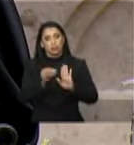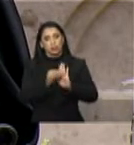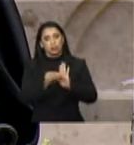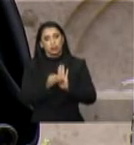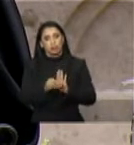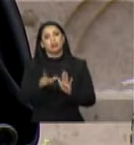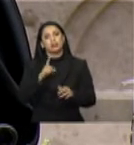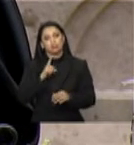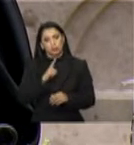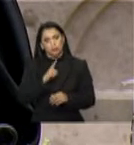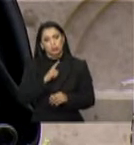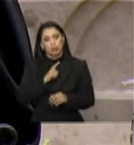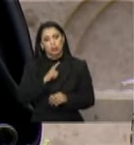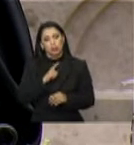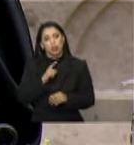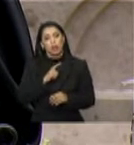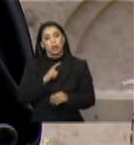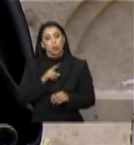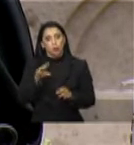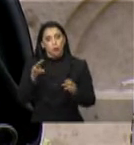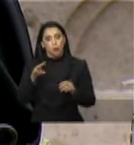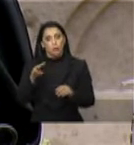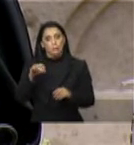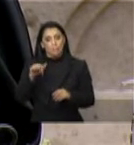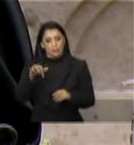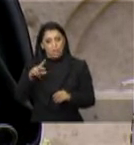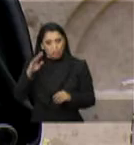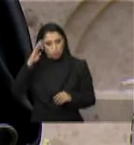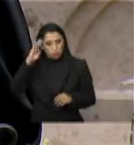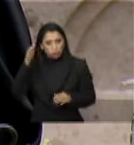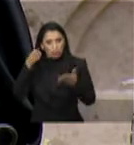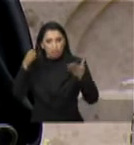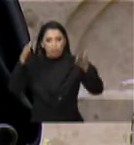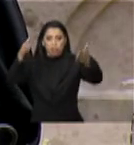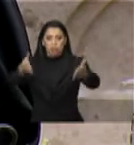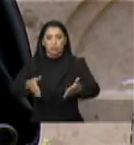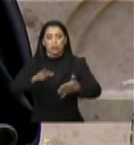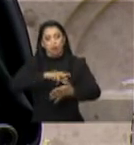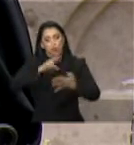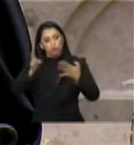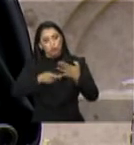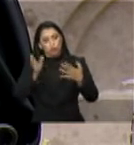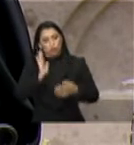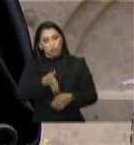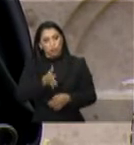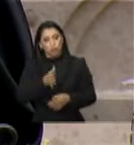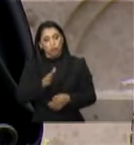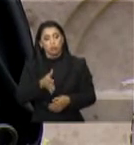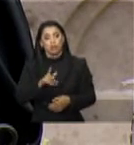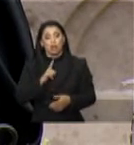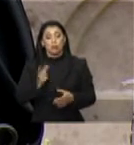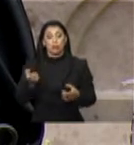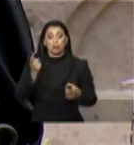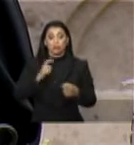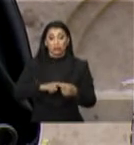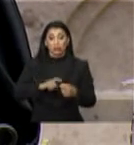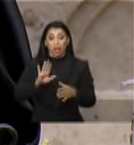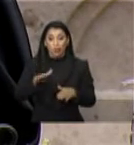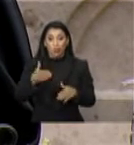se admite que o pronunciamento de mérito transitado e julgado possa data venia ser ressendido quando